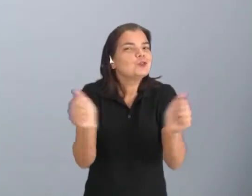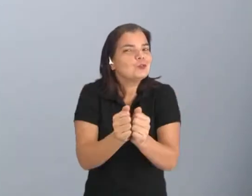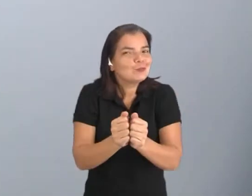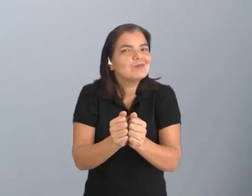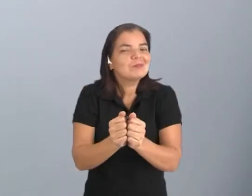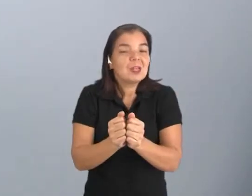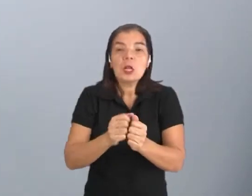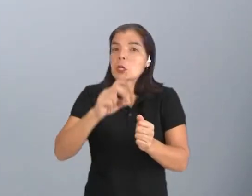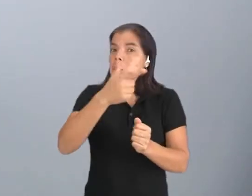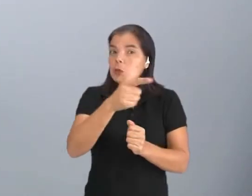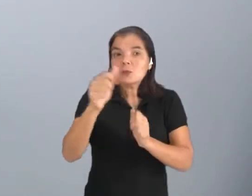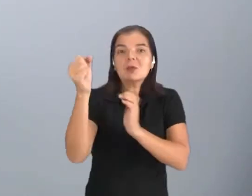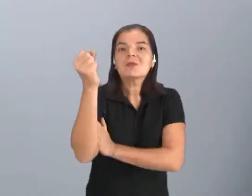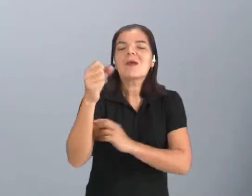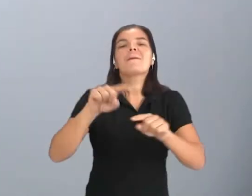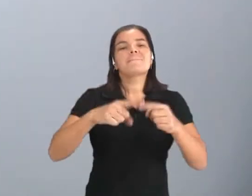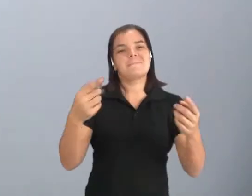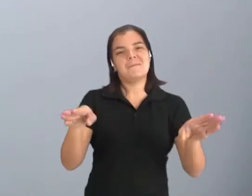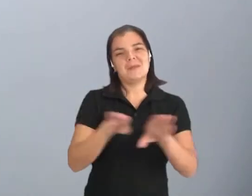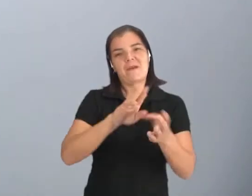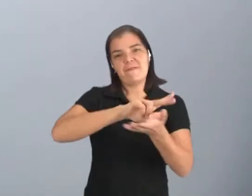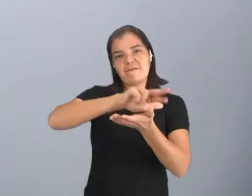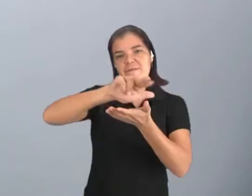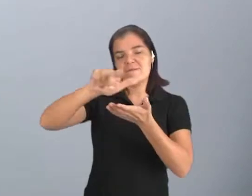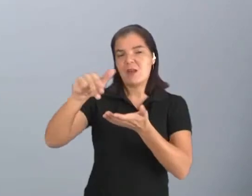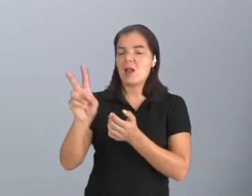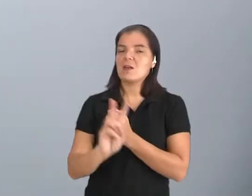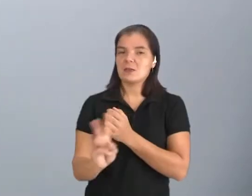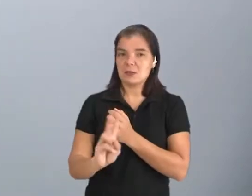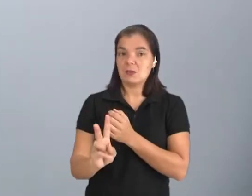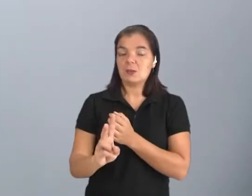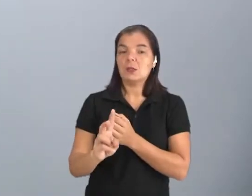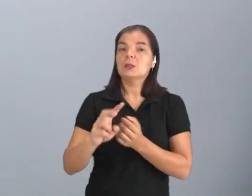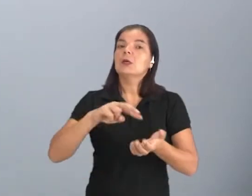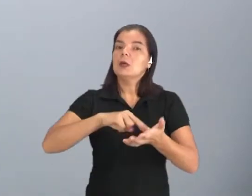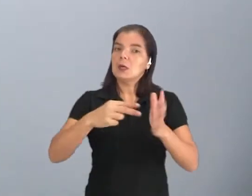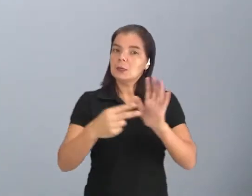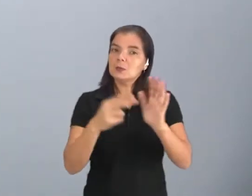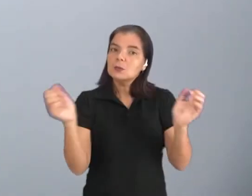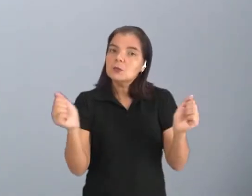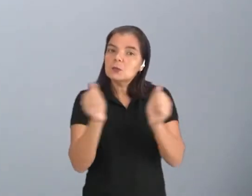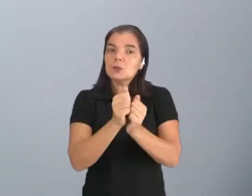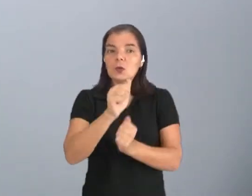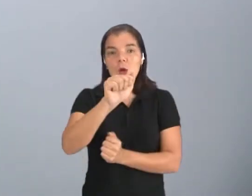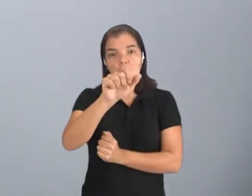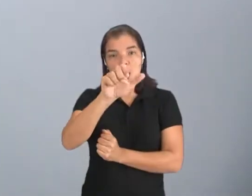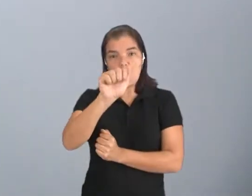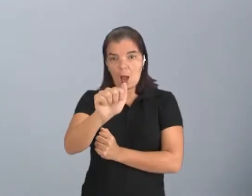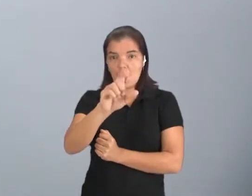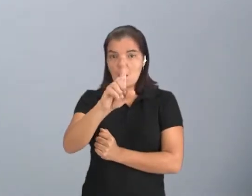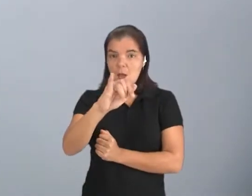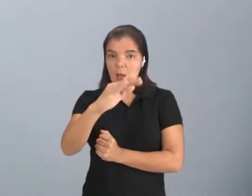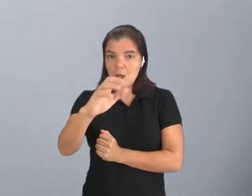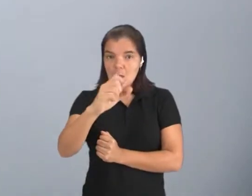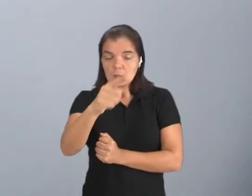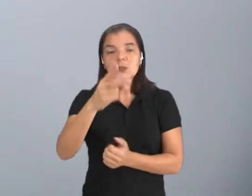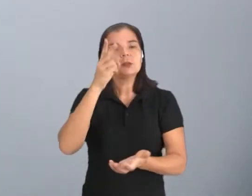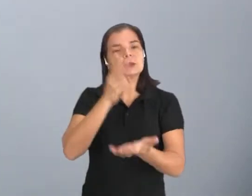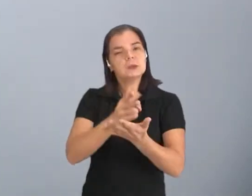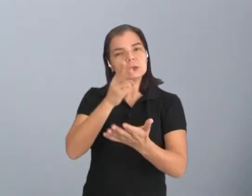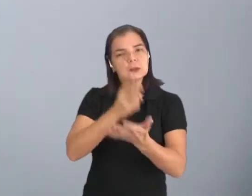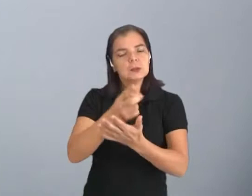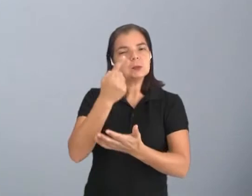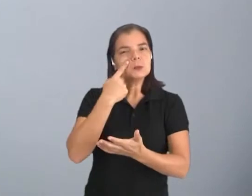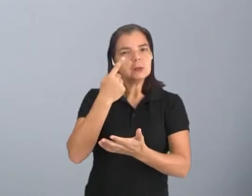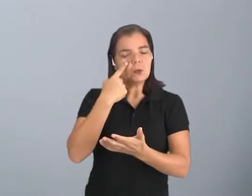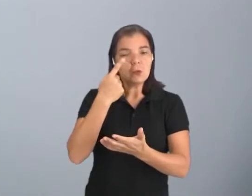tem a força, ele também tem várias vitaminas. Então, há uma adição. Todas as vezes que nós